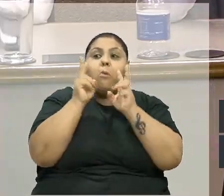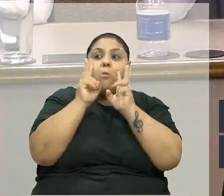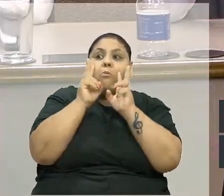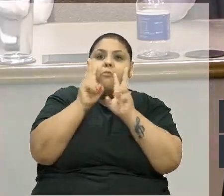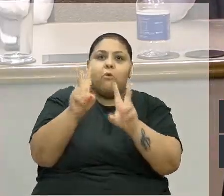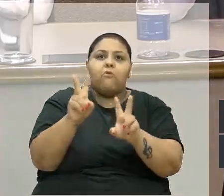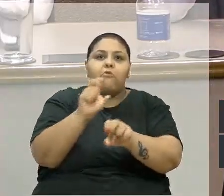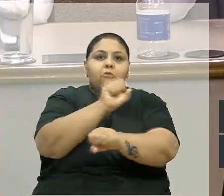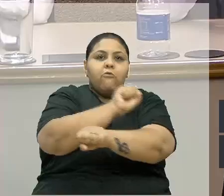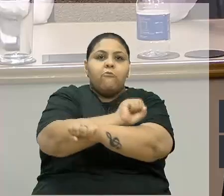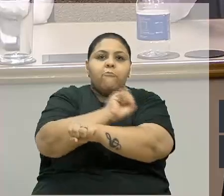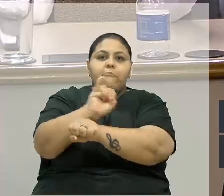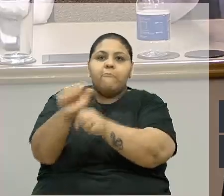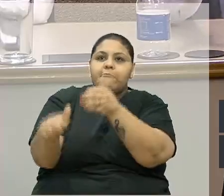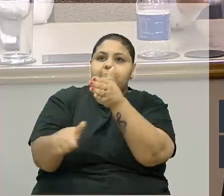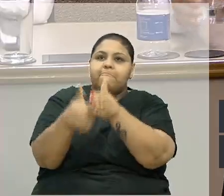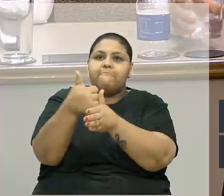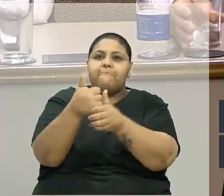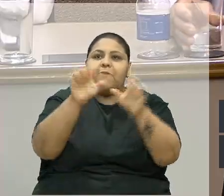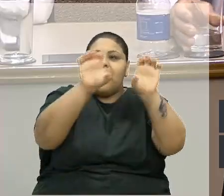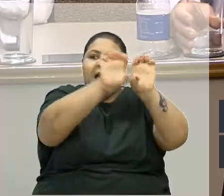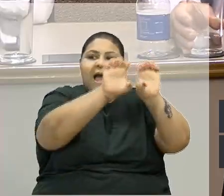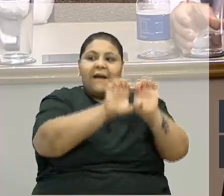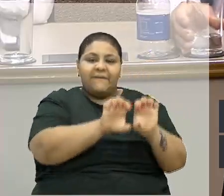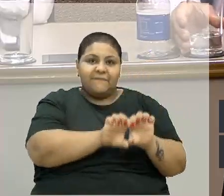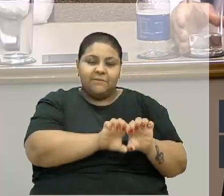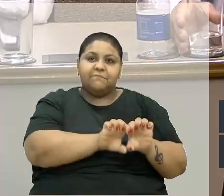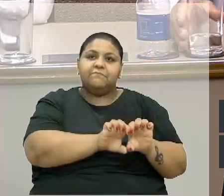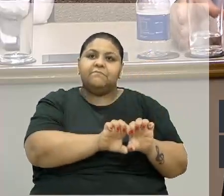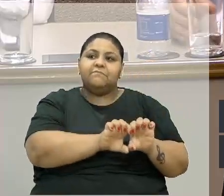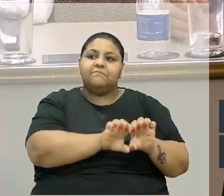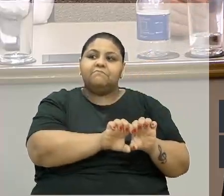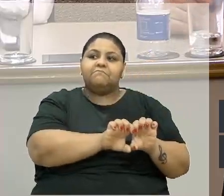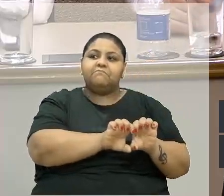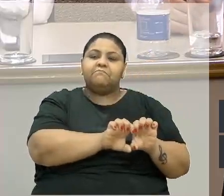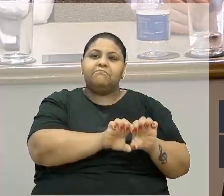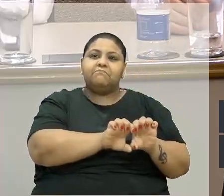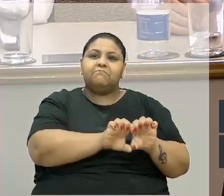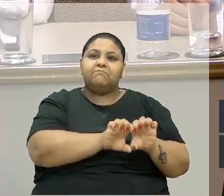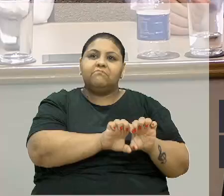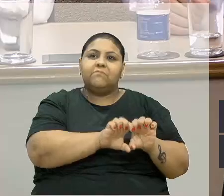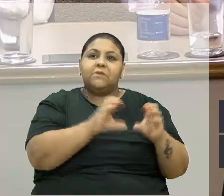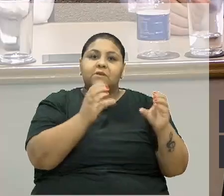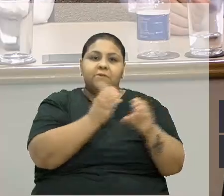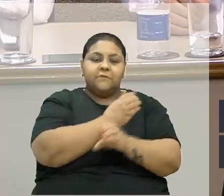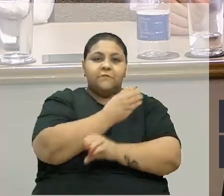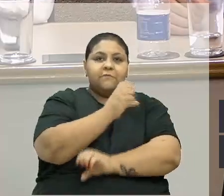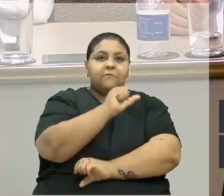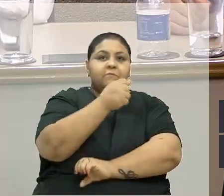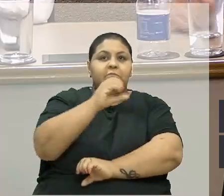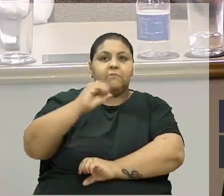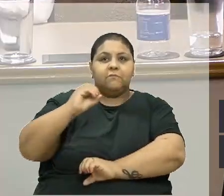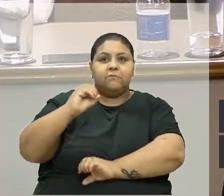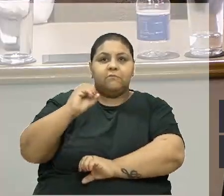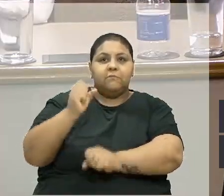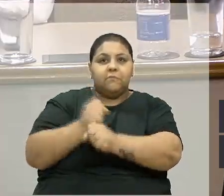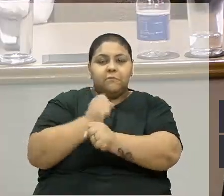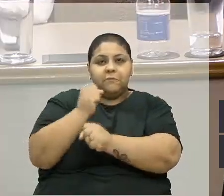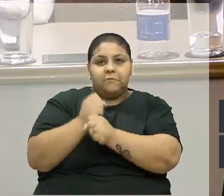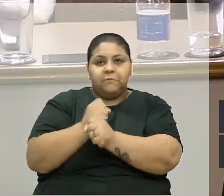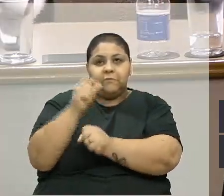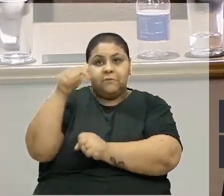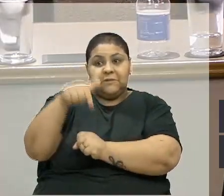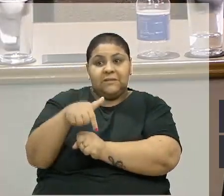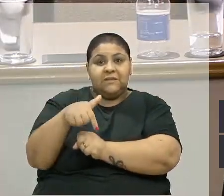Senai melhorado, a estrutura do Senai, que completou 80 anos